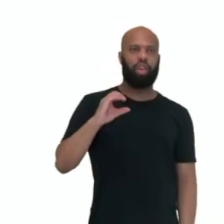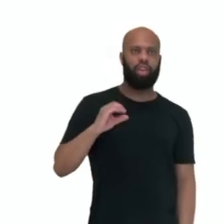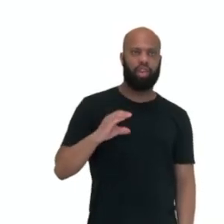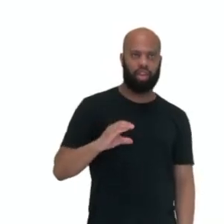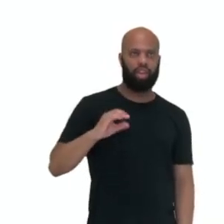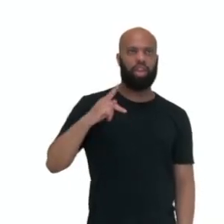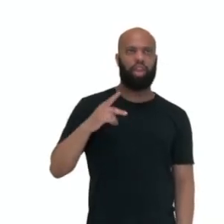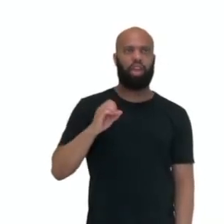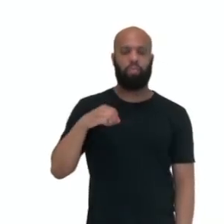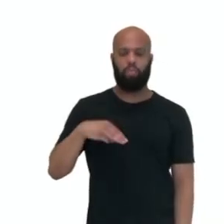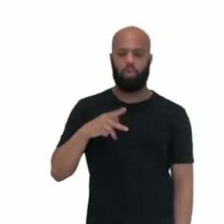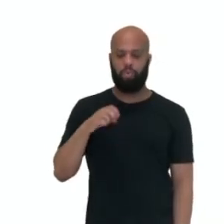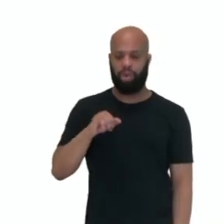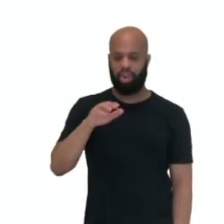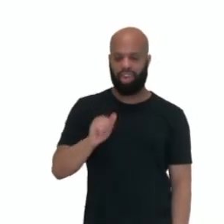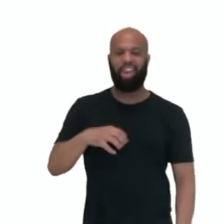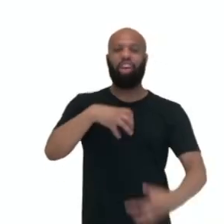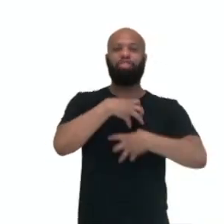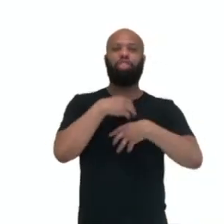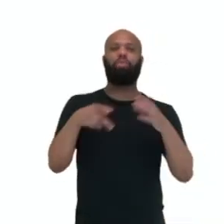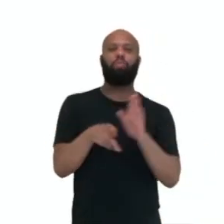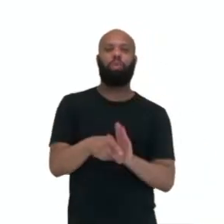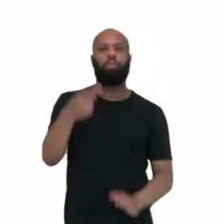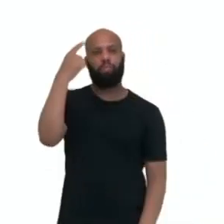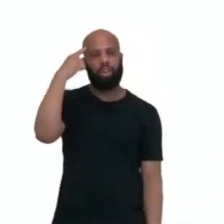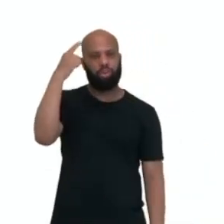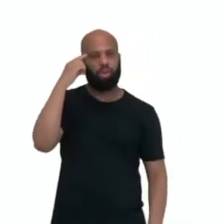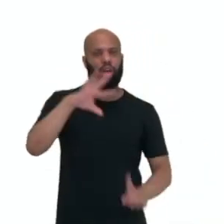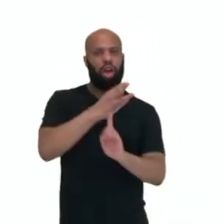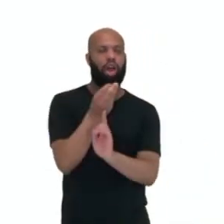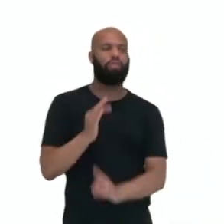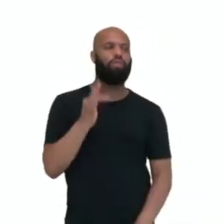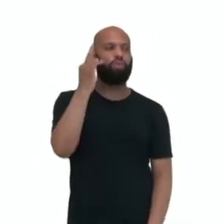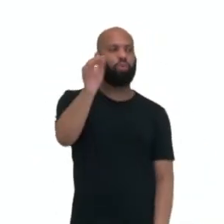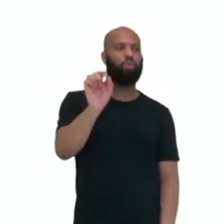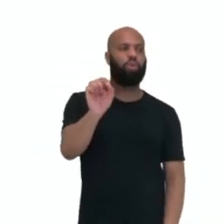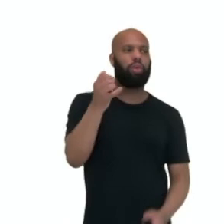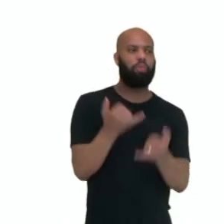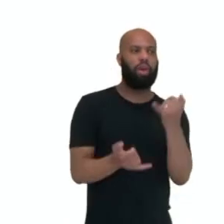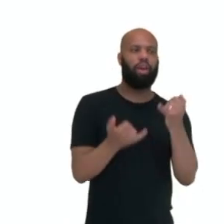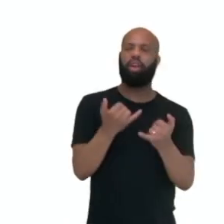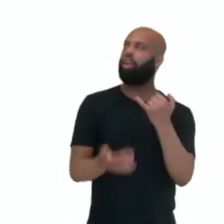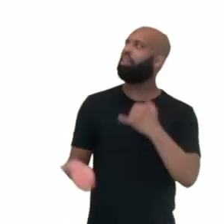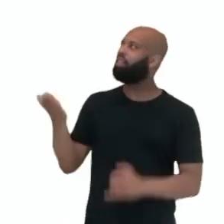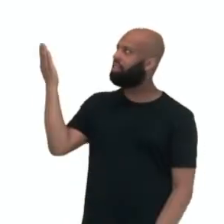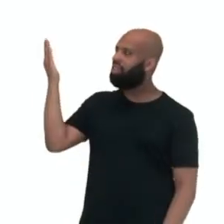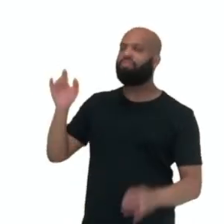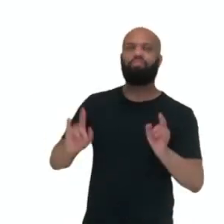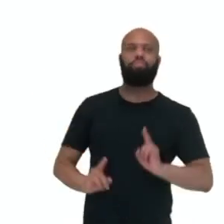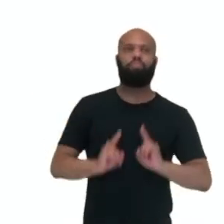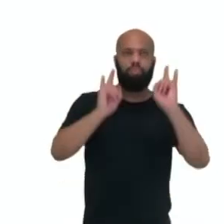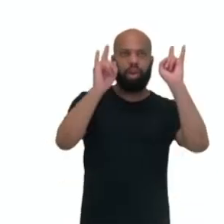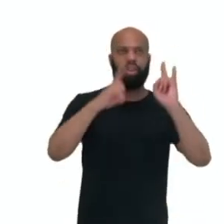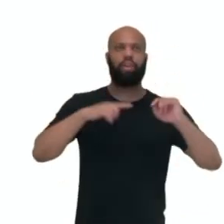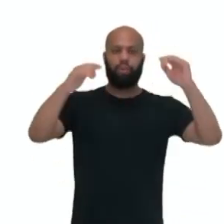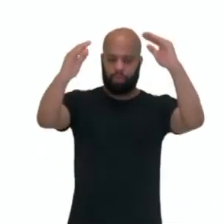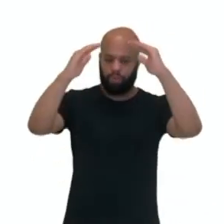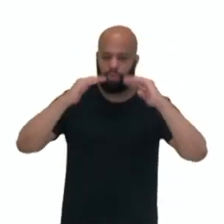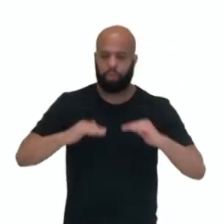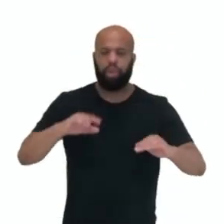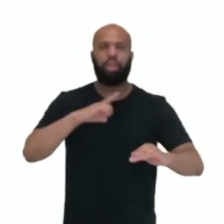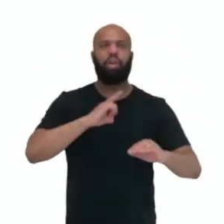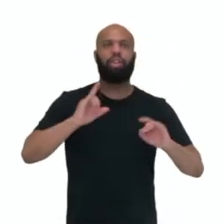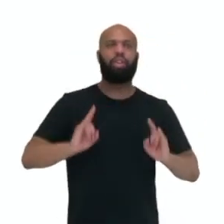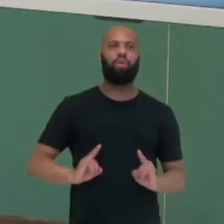uma construção futurista, observem esta construção, olha, o que te lembra este prédio, e olha que legal, logo aqui embaixo nós temos um prédio